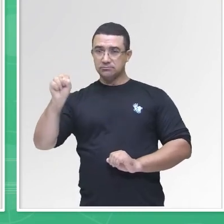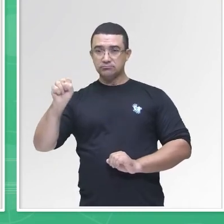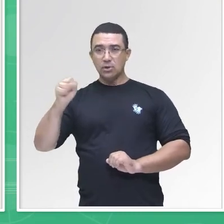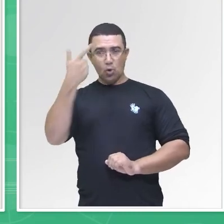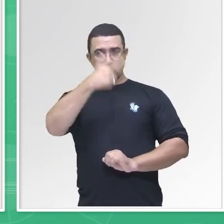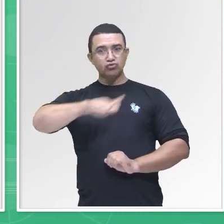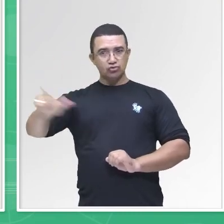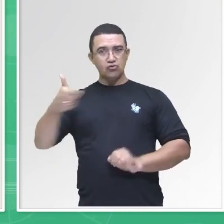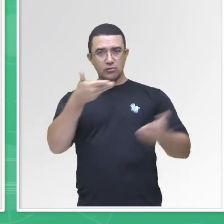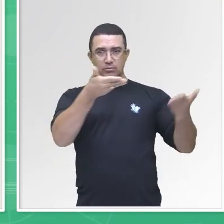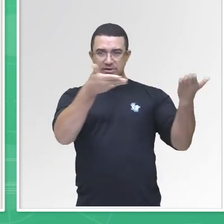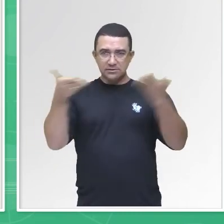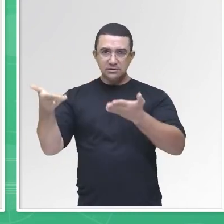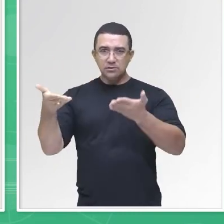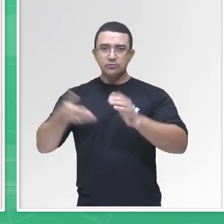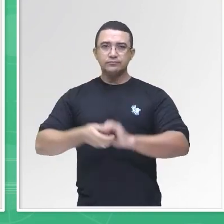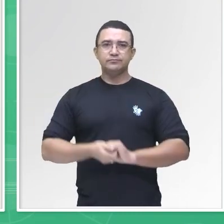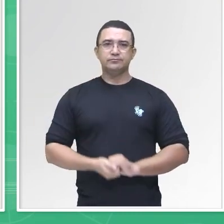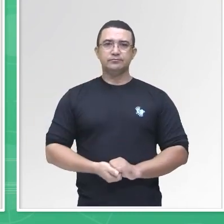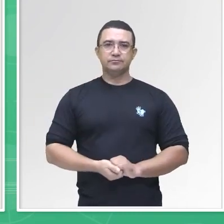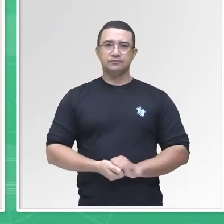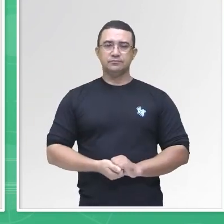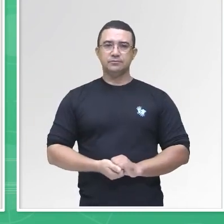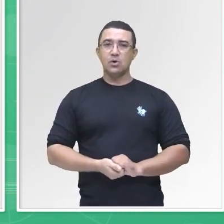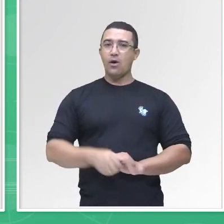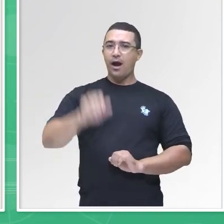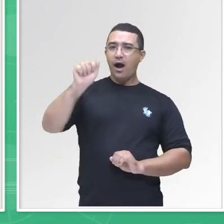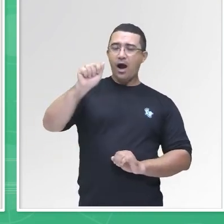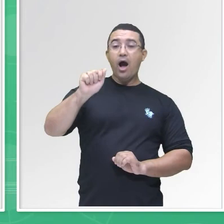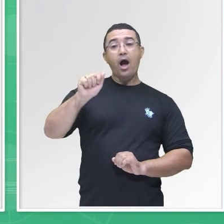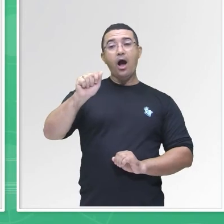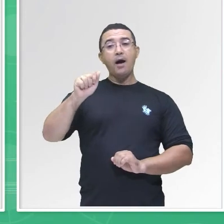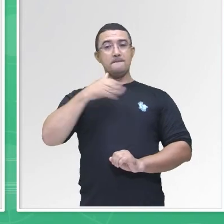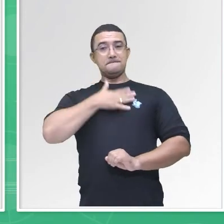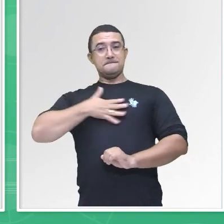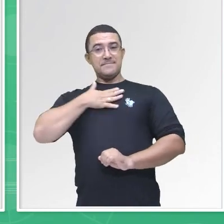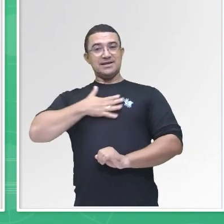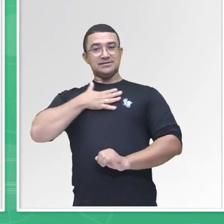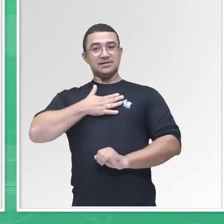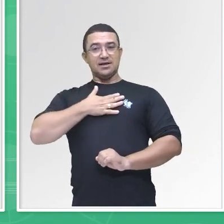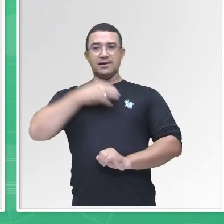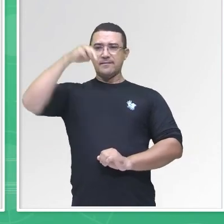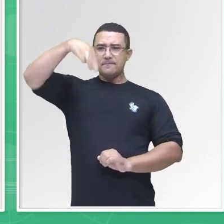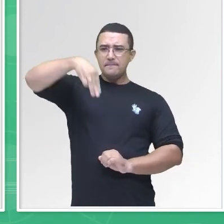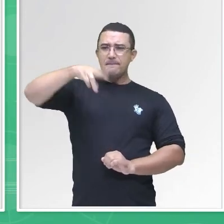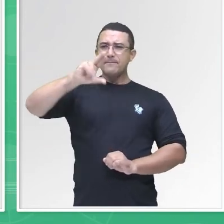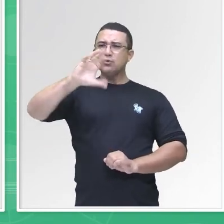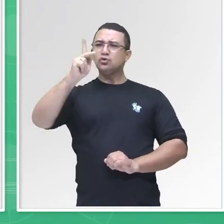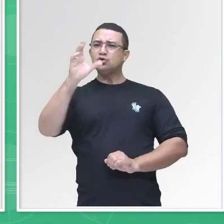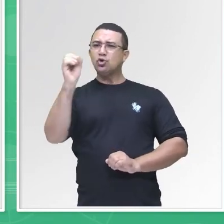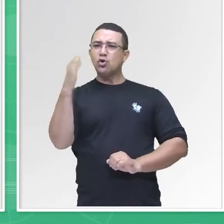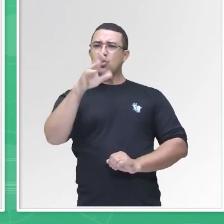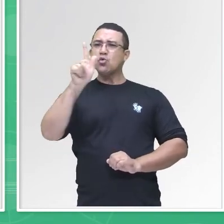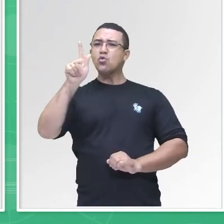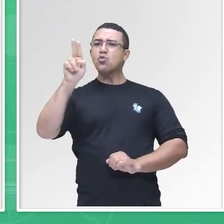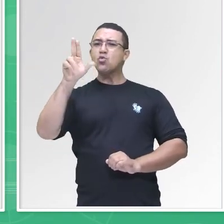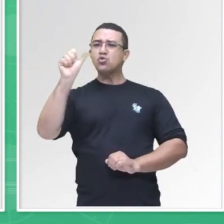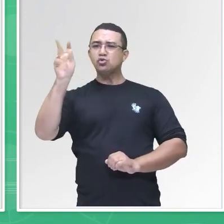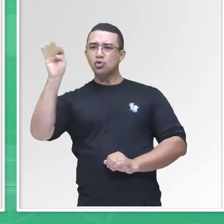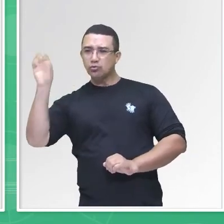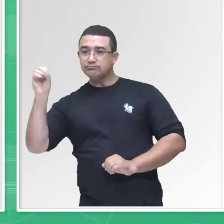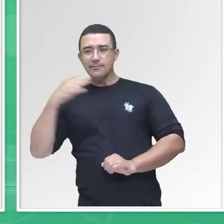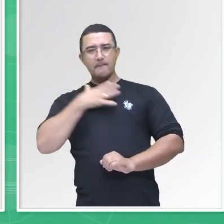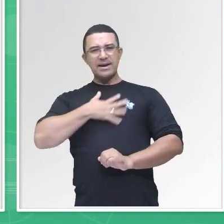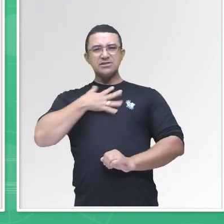Ainda não terminou. Mucho gusto. Bienvenido. Bom. É, foi um prazer conhecer e que seja bem-vindo. Terminou aí. Vamos para a